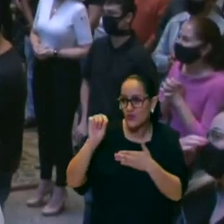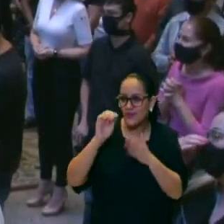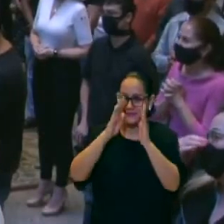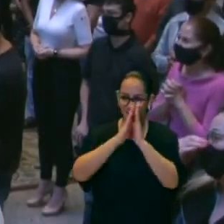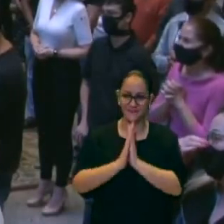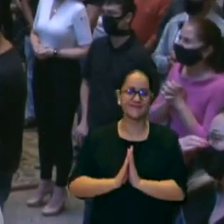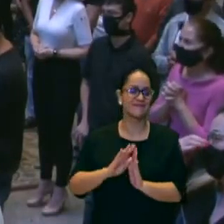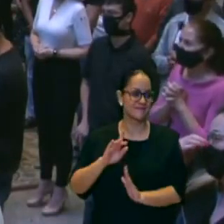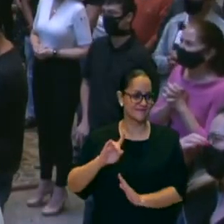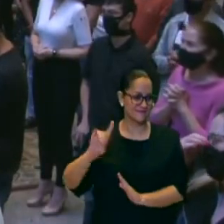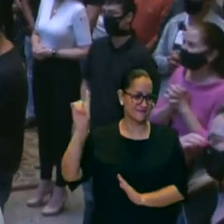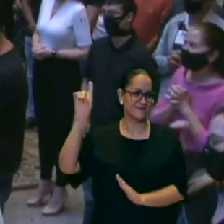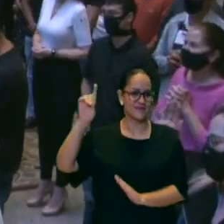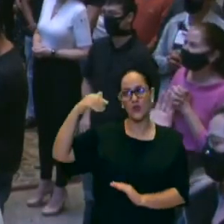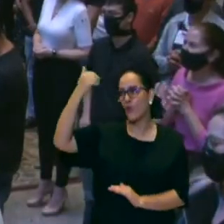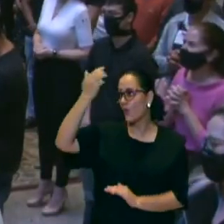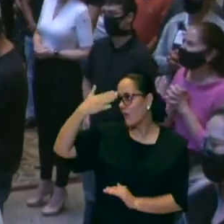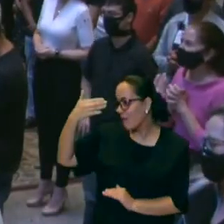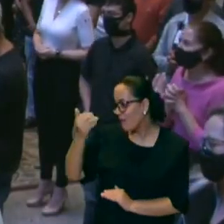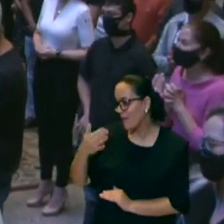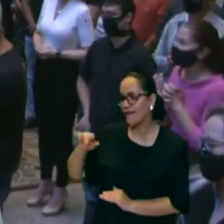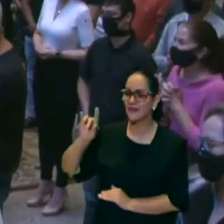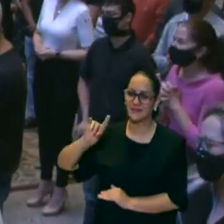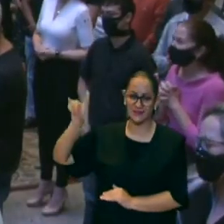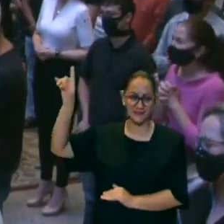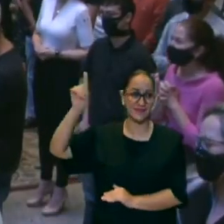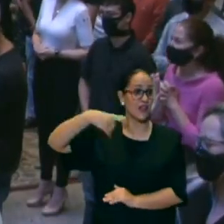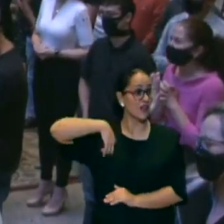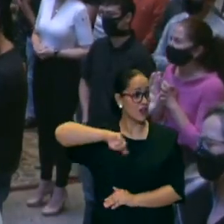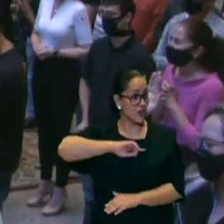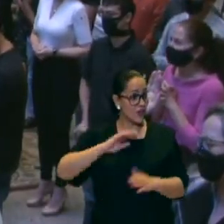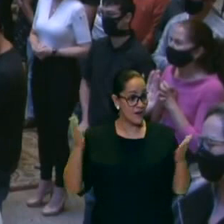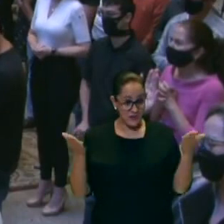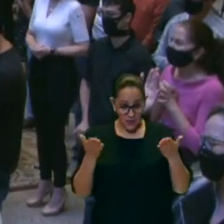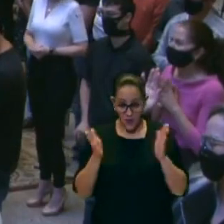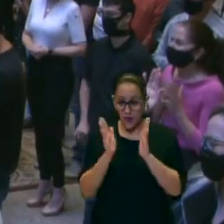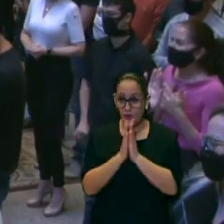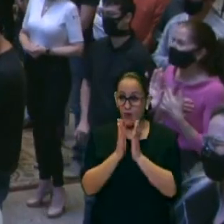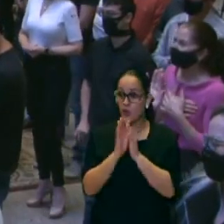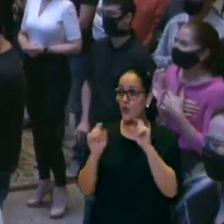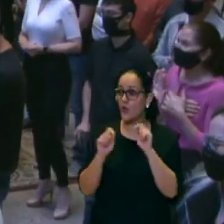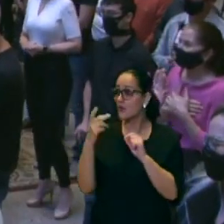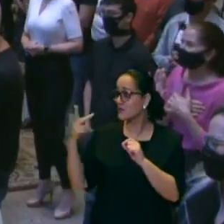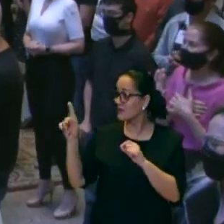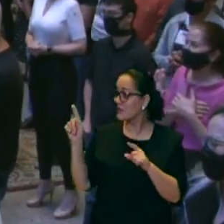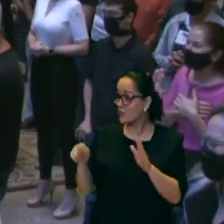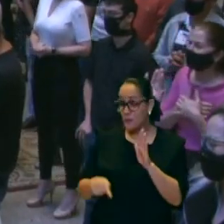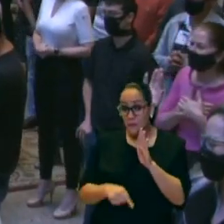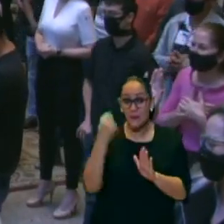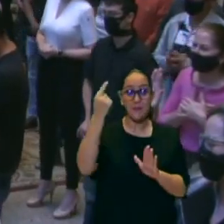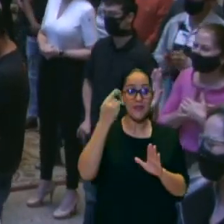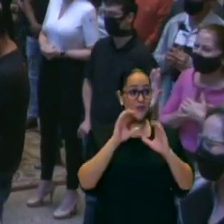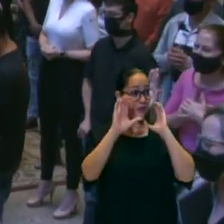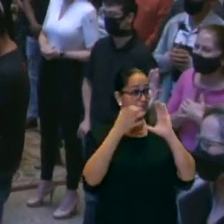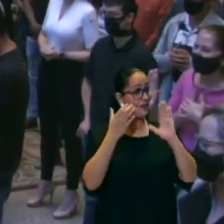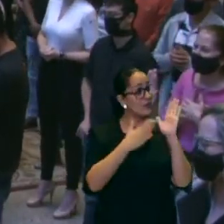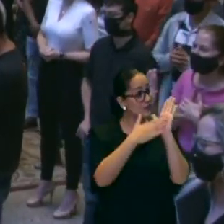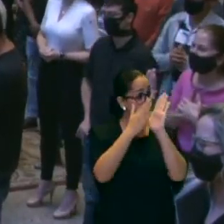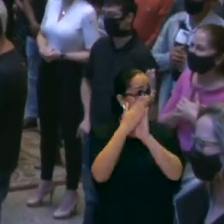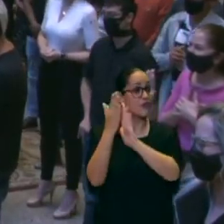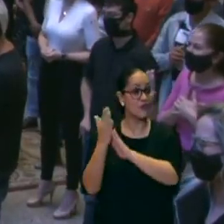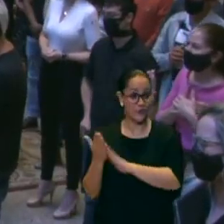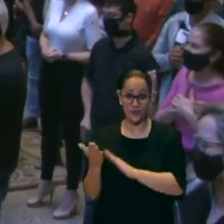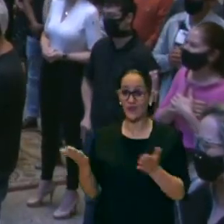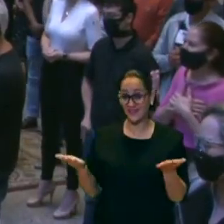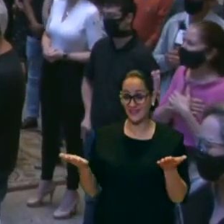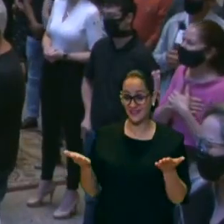adorá-lo, é para honrá-lo. E a gente vai fechar essa oração com o seu primeiro canto de louvor, não